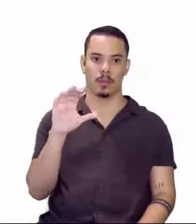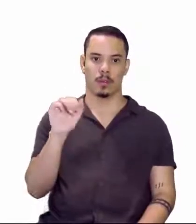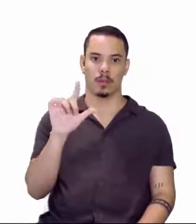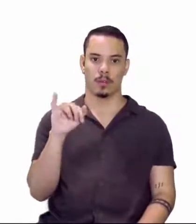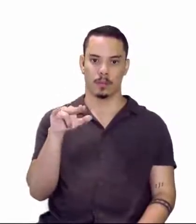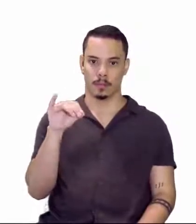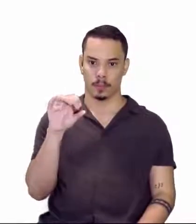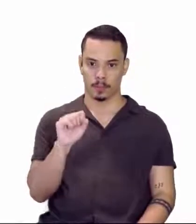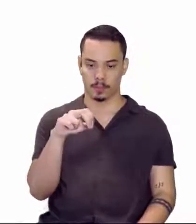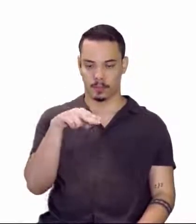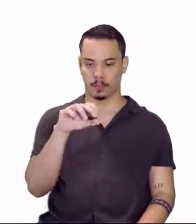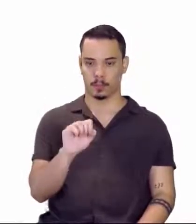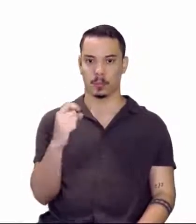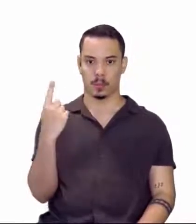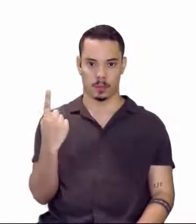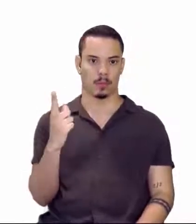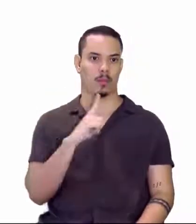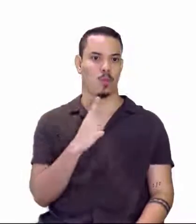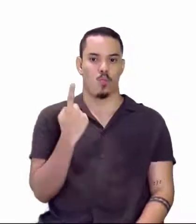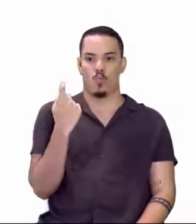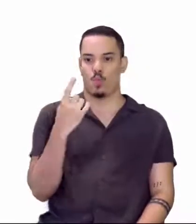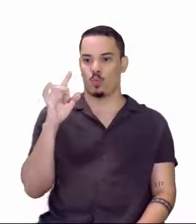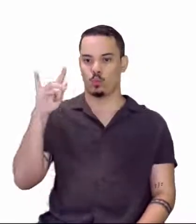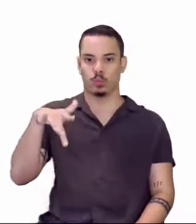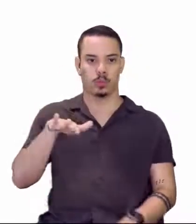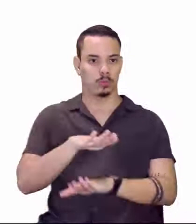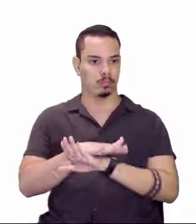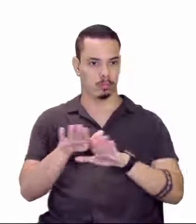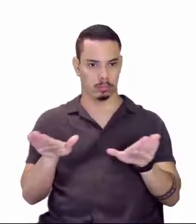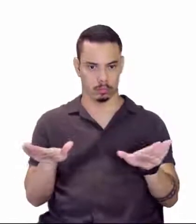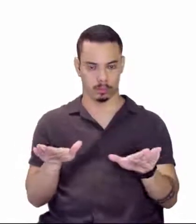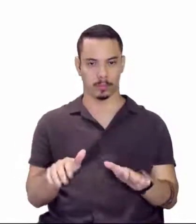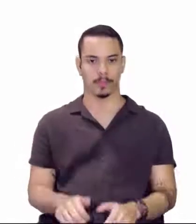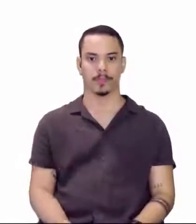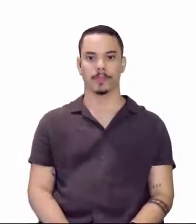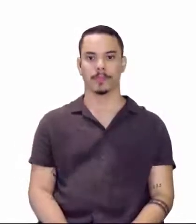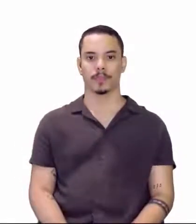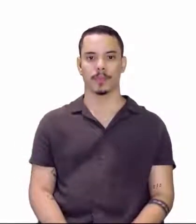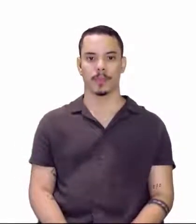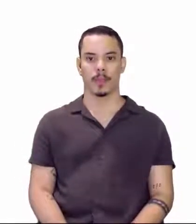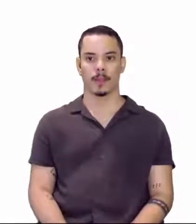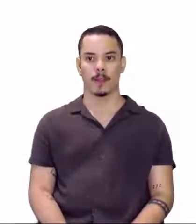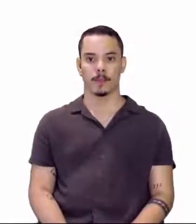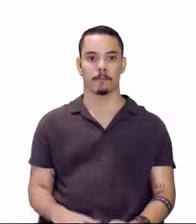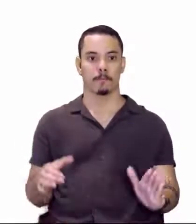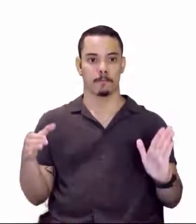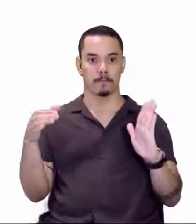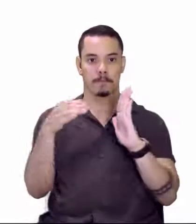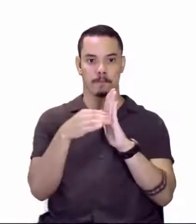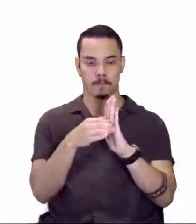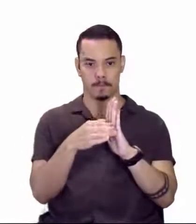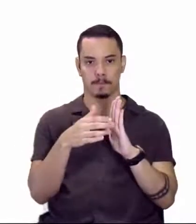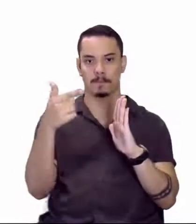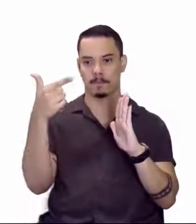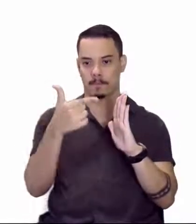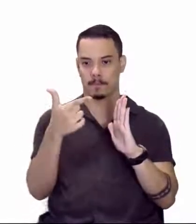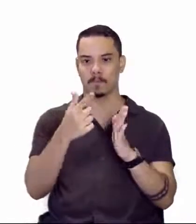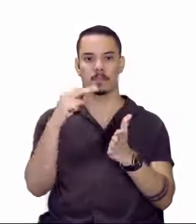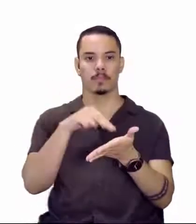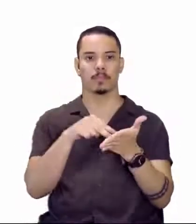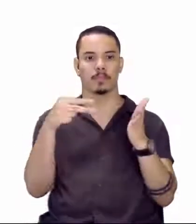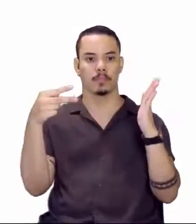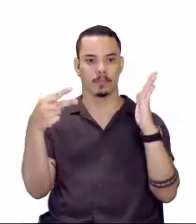NS1. Ele tem um elétron apenas na última camada. Já o grupo 2 corresponde